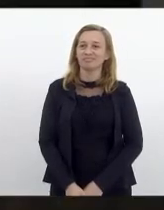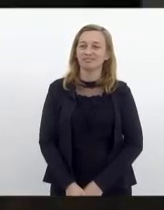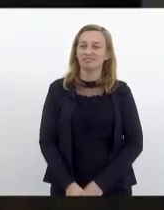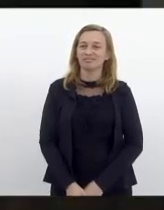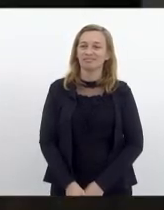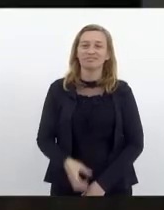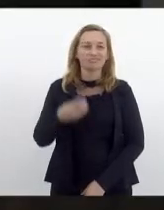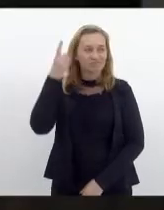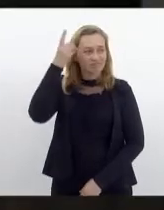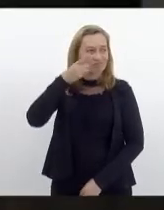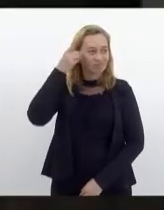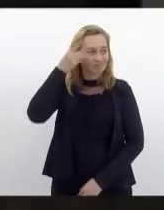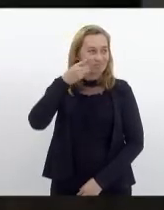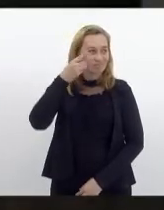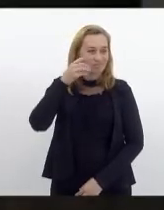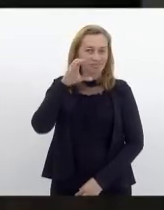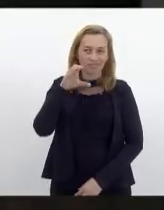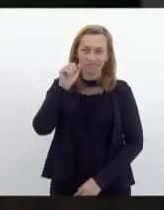Deputado Márcio Canella.